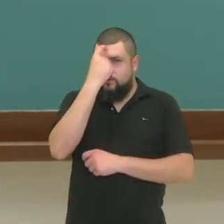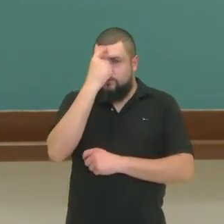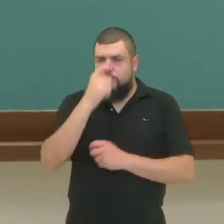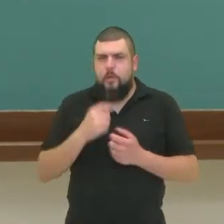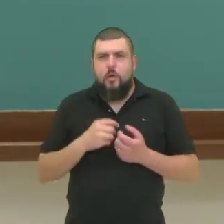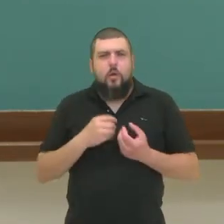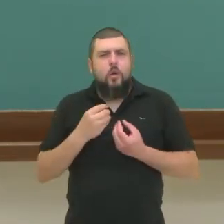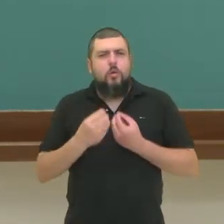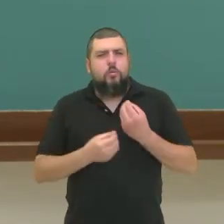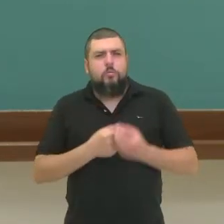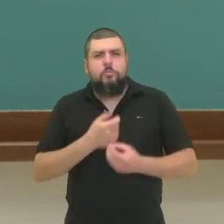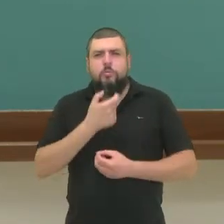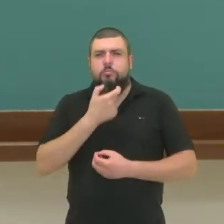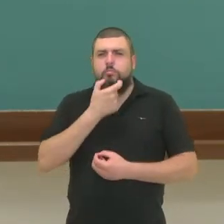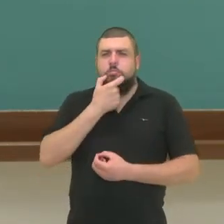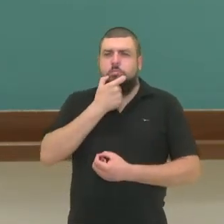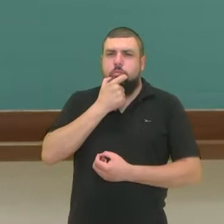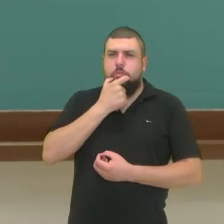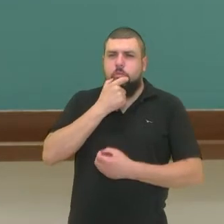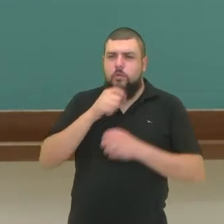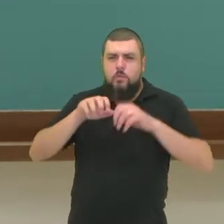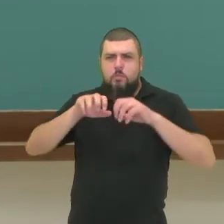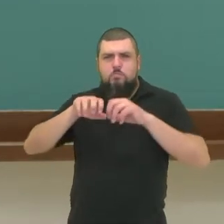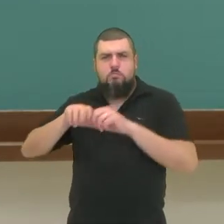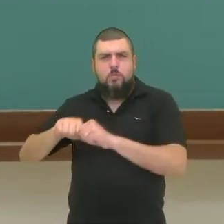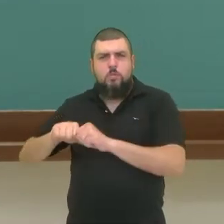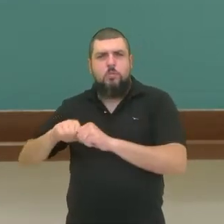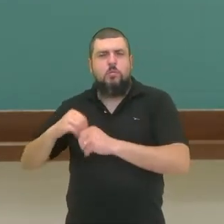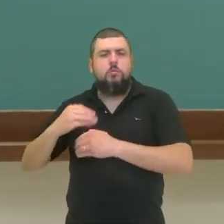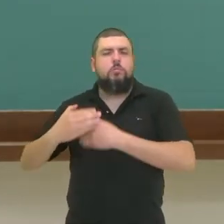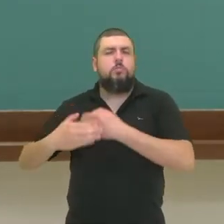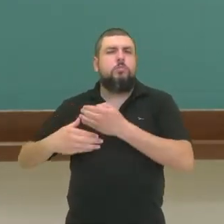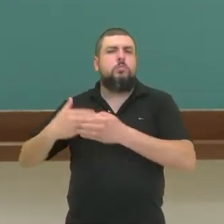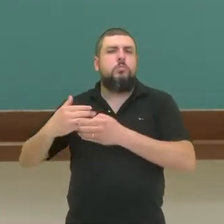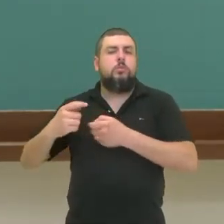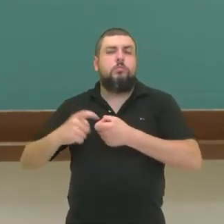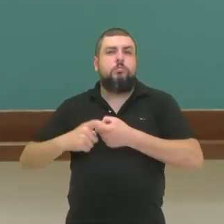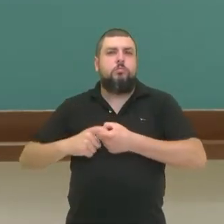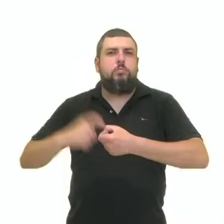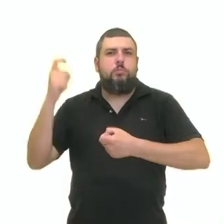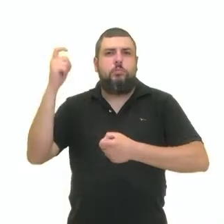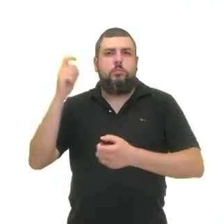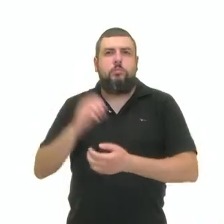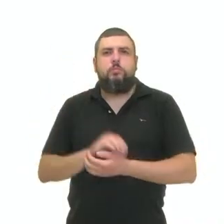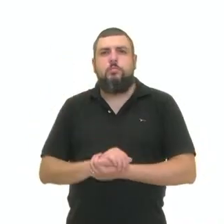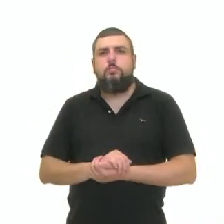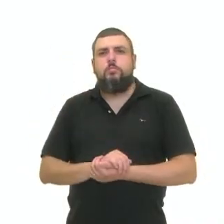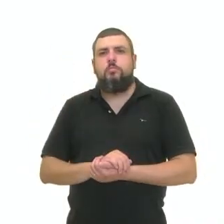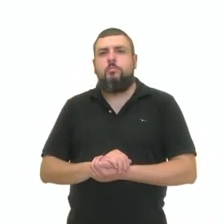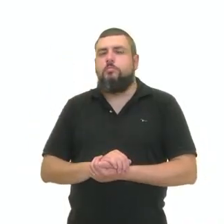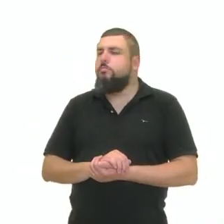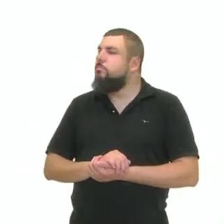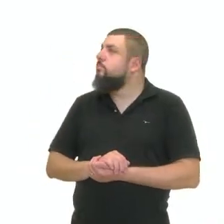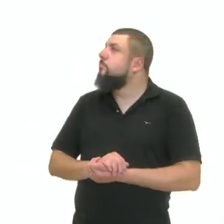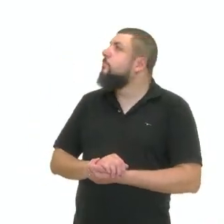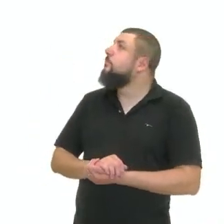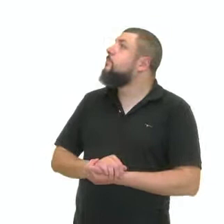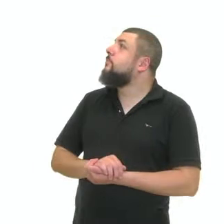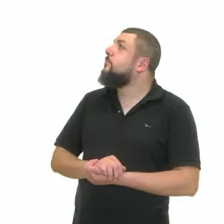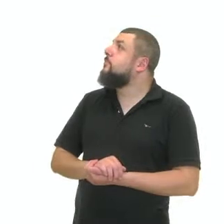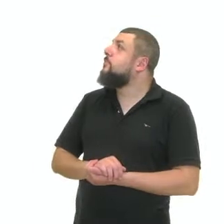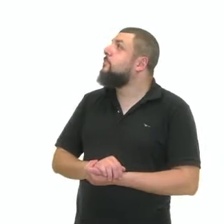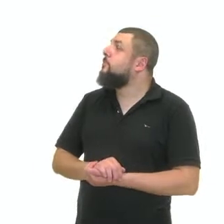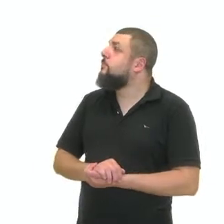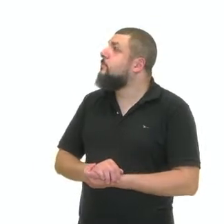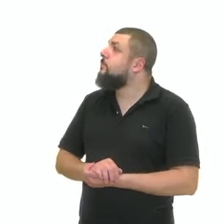imperialismo britânico e a descolonização. O objetivo da nossa aula é conhecer e analisar geograficamente